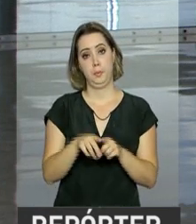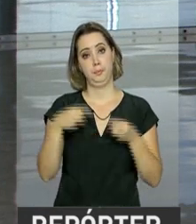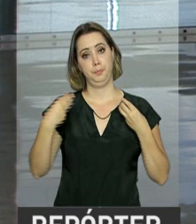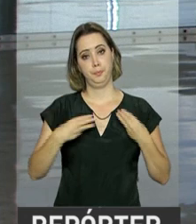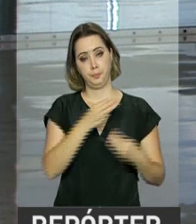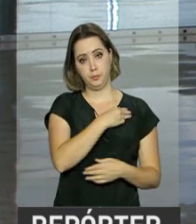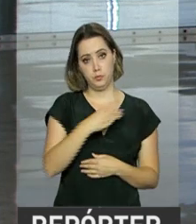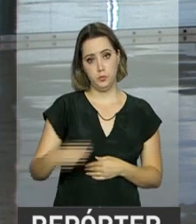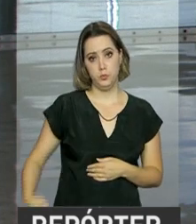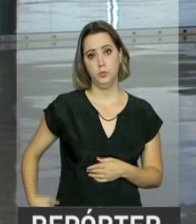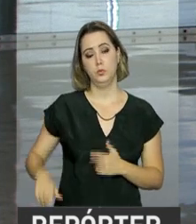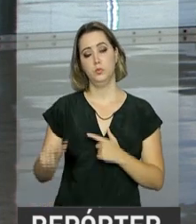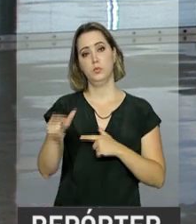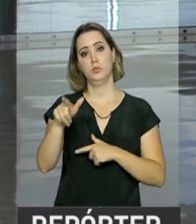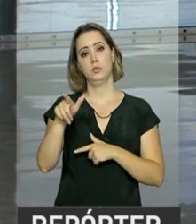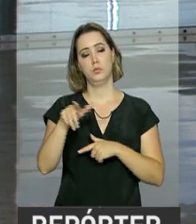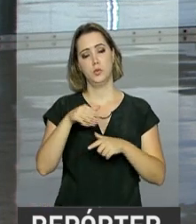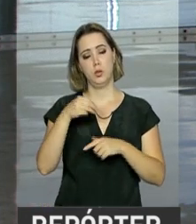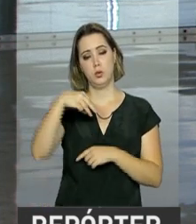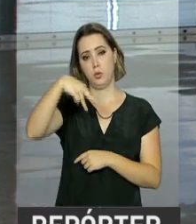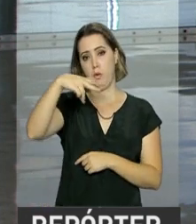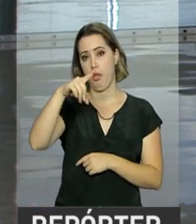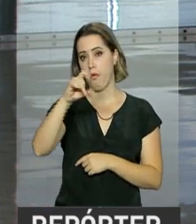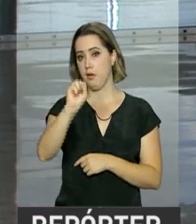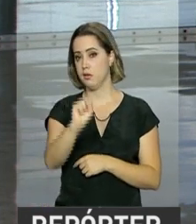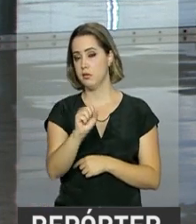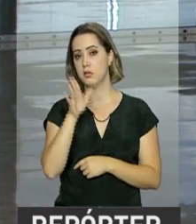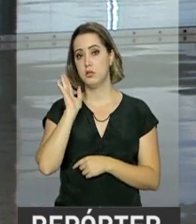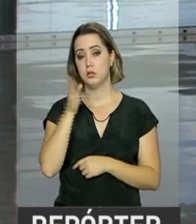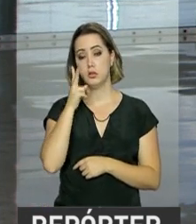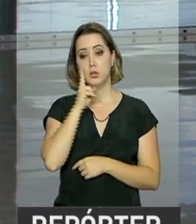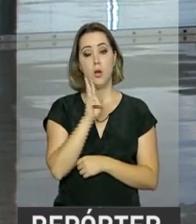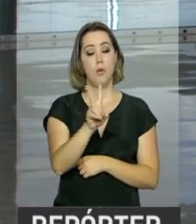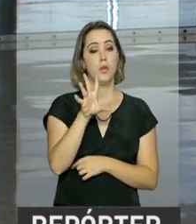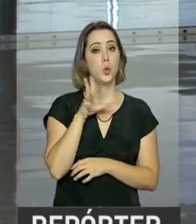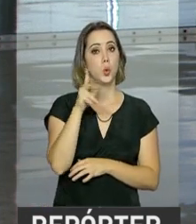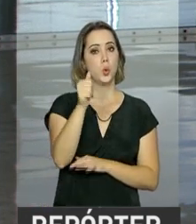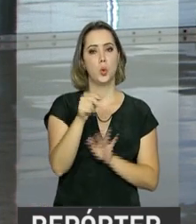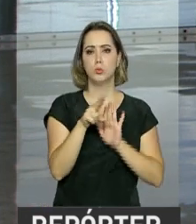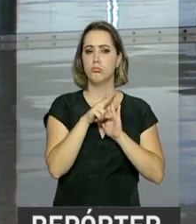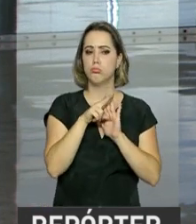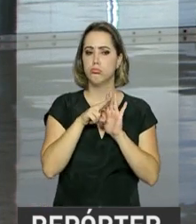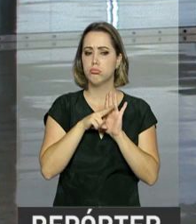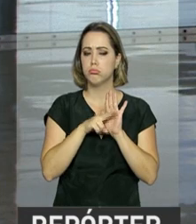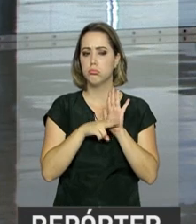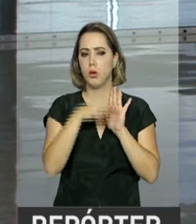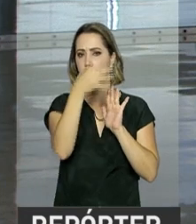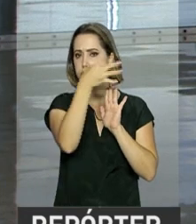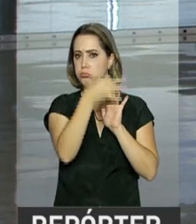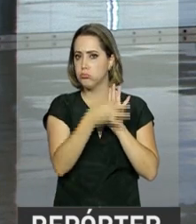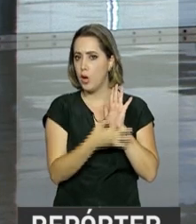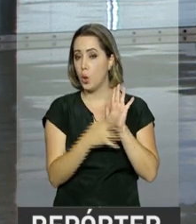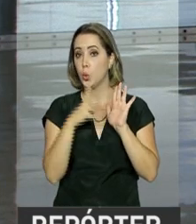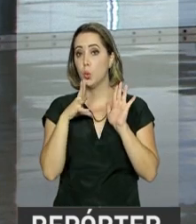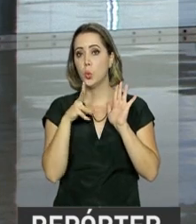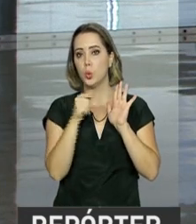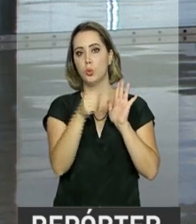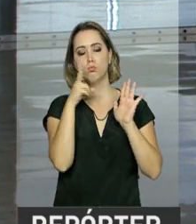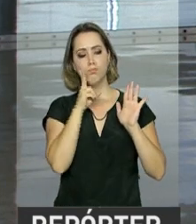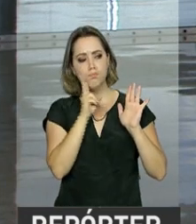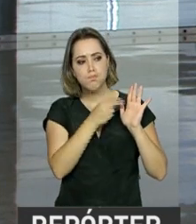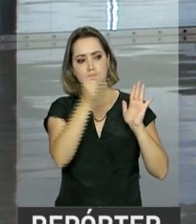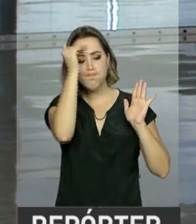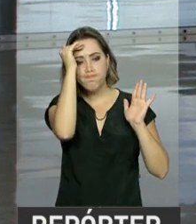Agrário Alberto Beltrame estão sendo observados todos os critérios estabelecidos na legislação para que não se